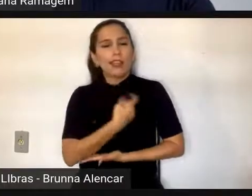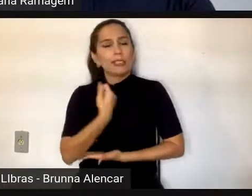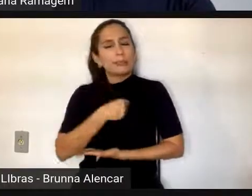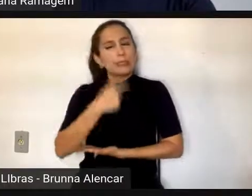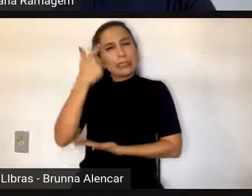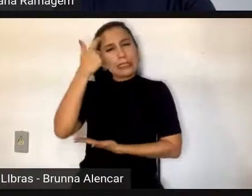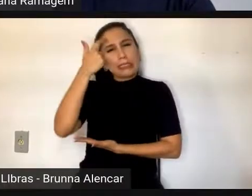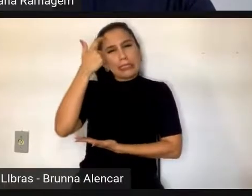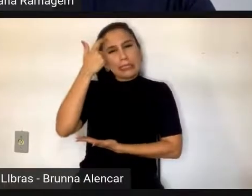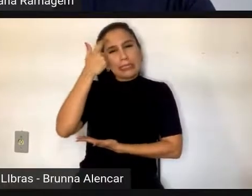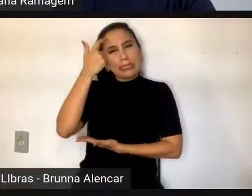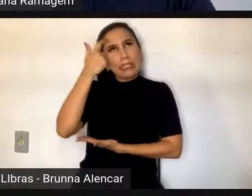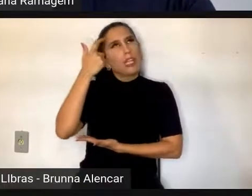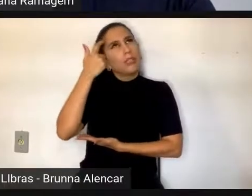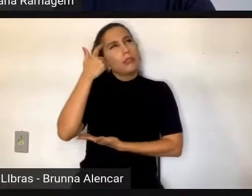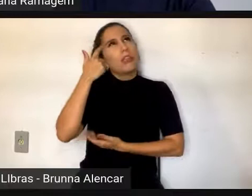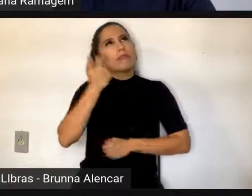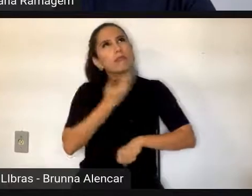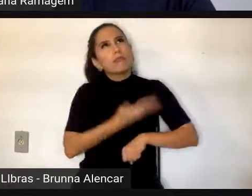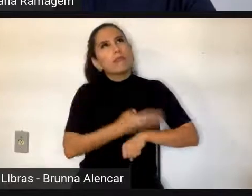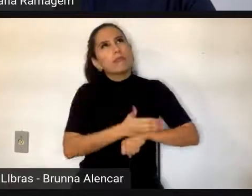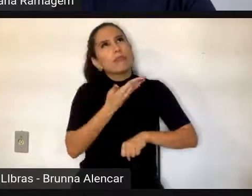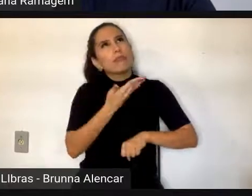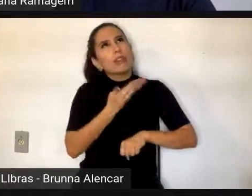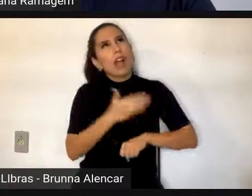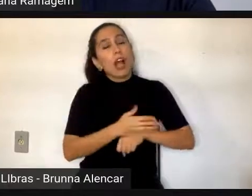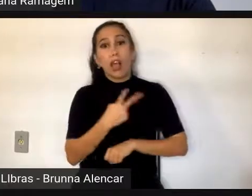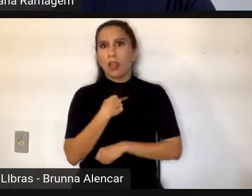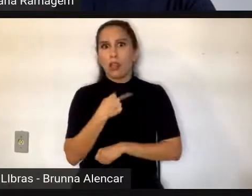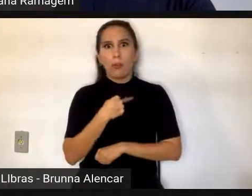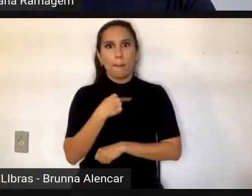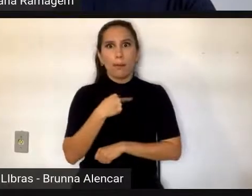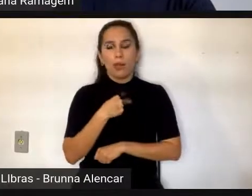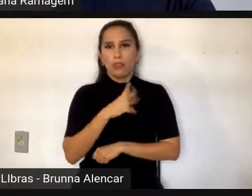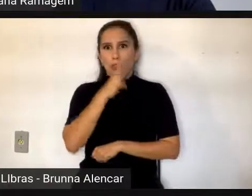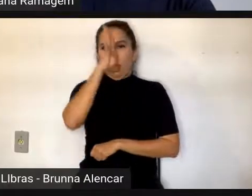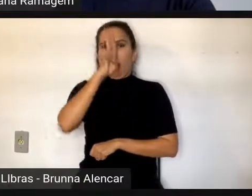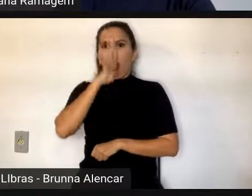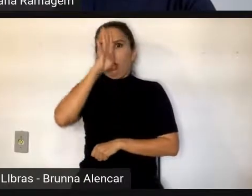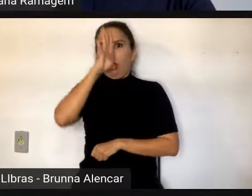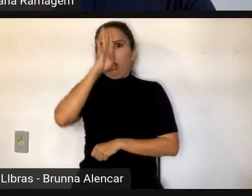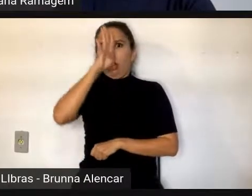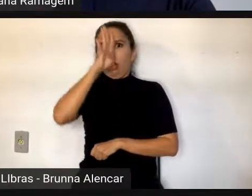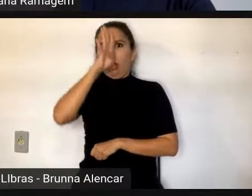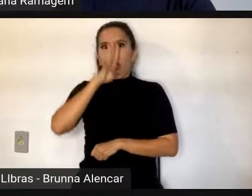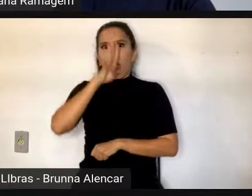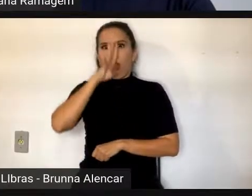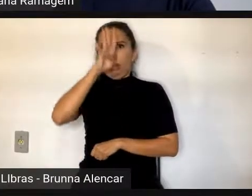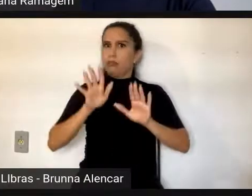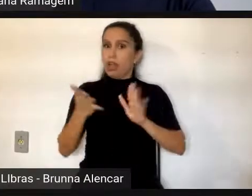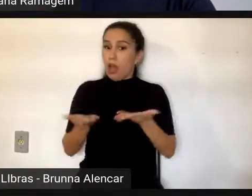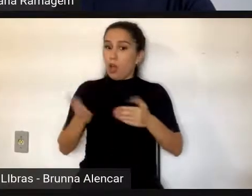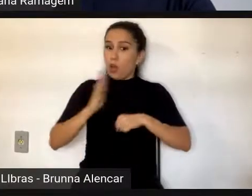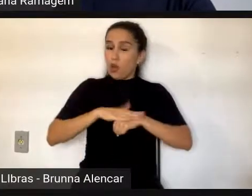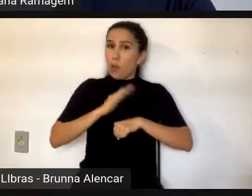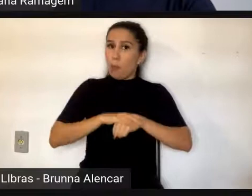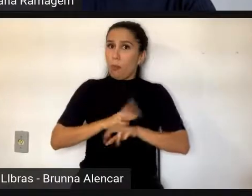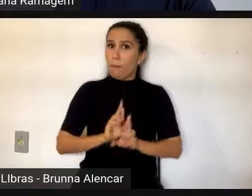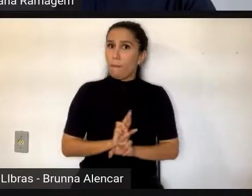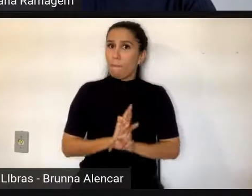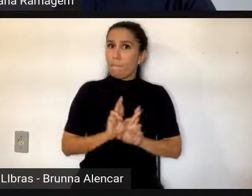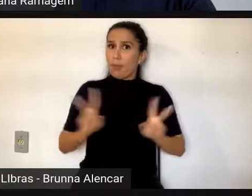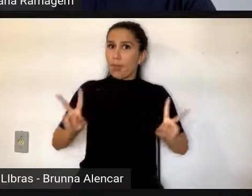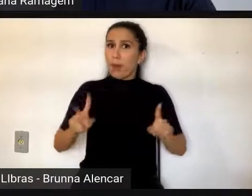que a gente já fazia na academia, por exemplo. É um momento diferente. Nós temos que manter nosso